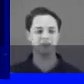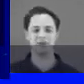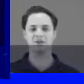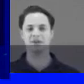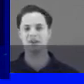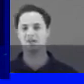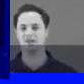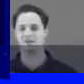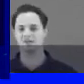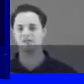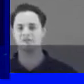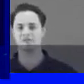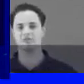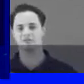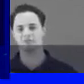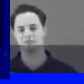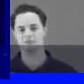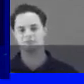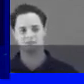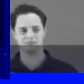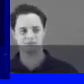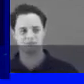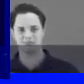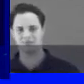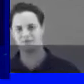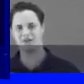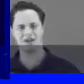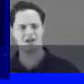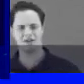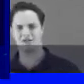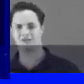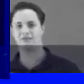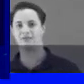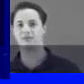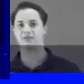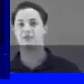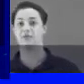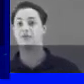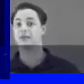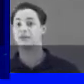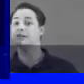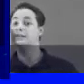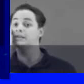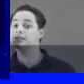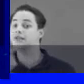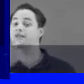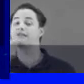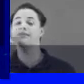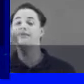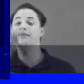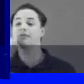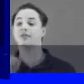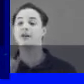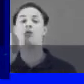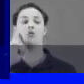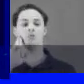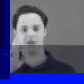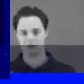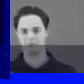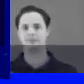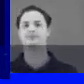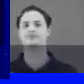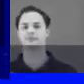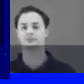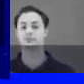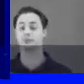Senado, lembrando que ainda há senadores com redes sociais bloqueadas e que a situação se agrava quando a Casa não